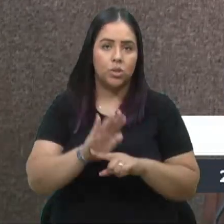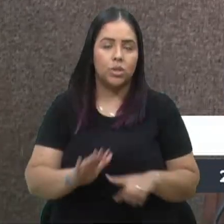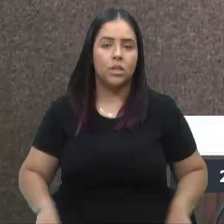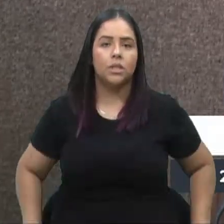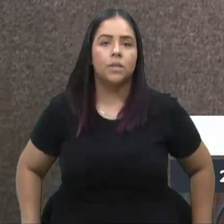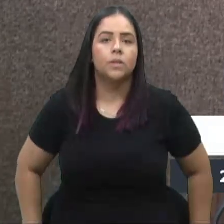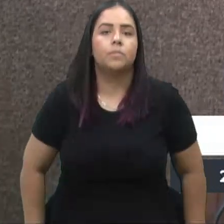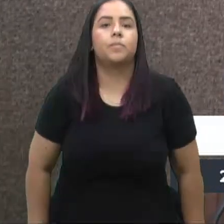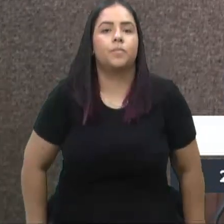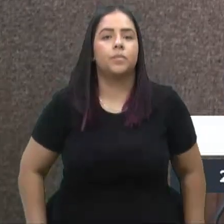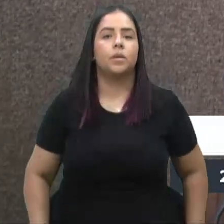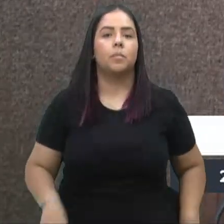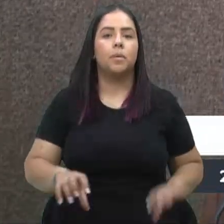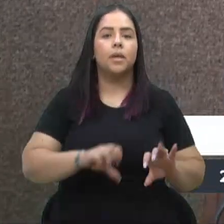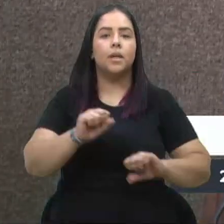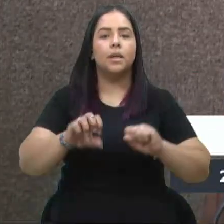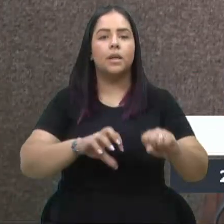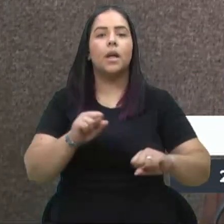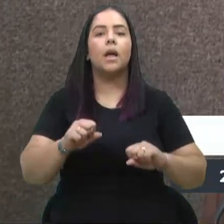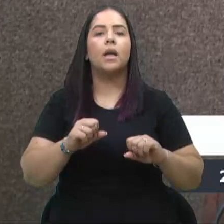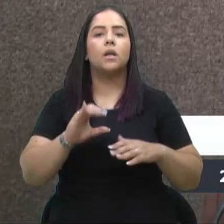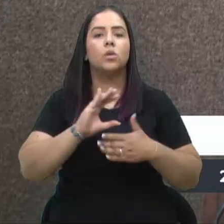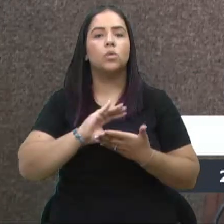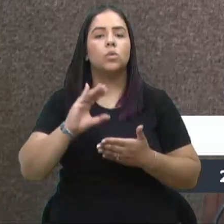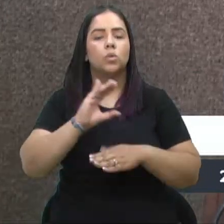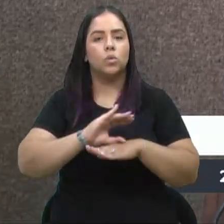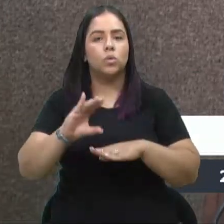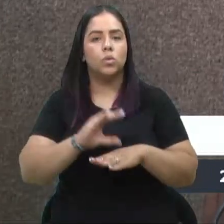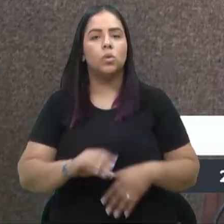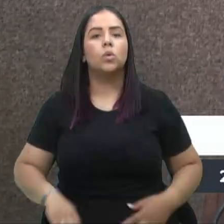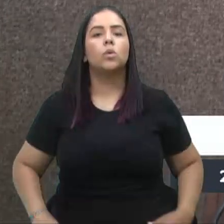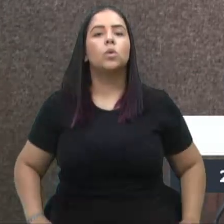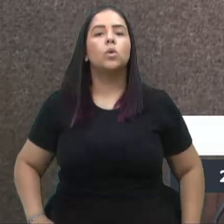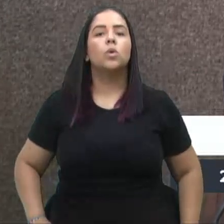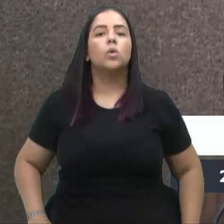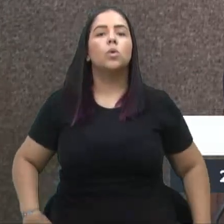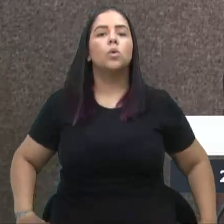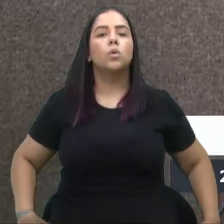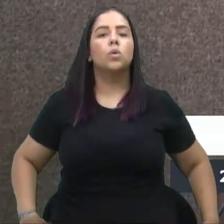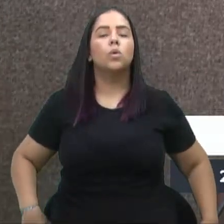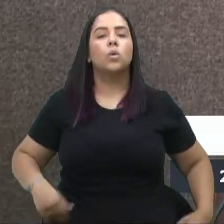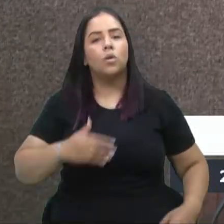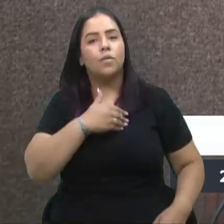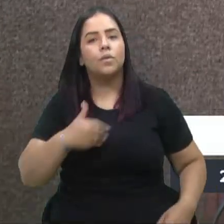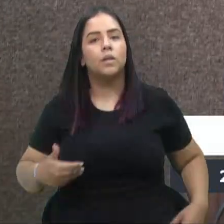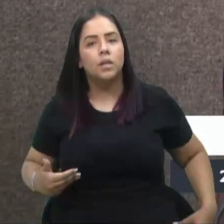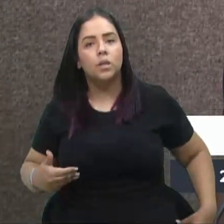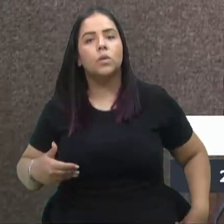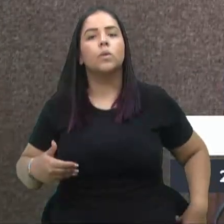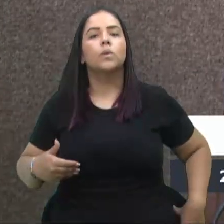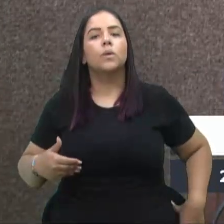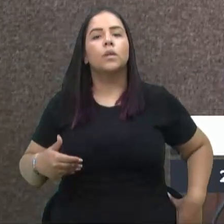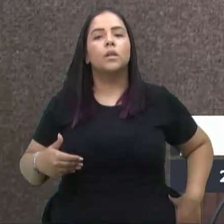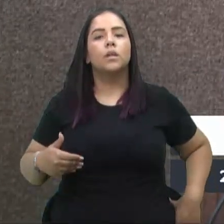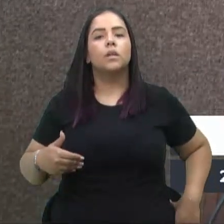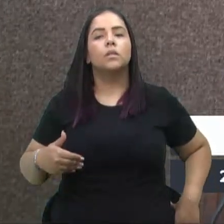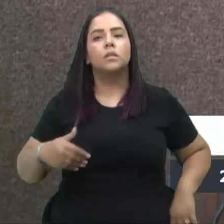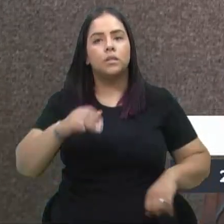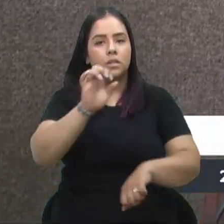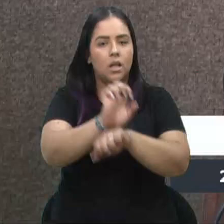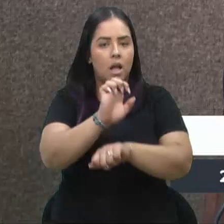recursos do governo do estado do Governo Federal né Mas quero deixar bem claro que tanto